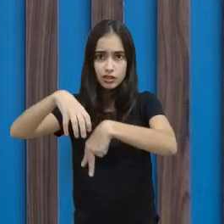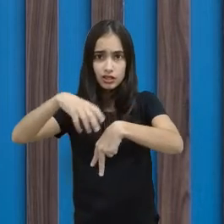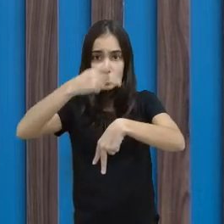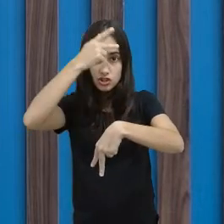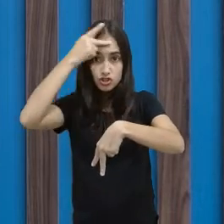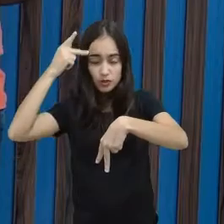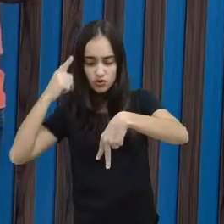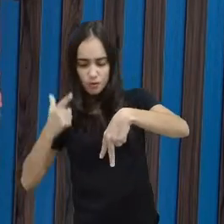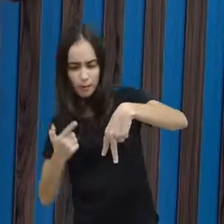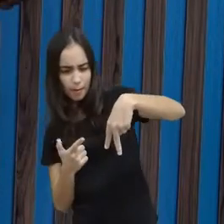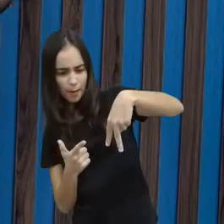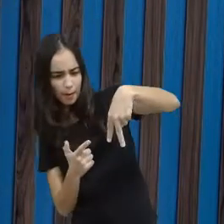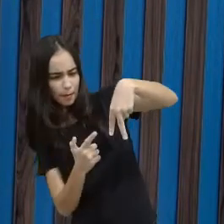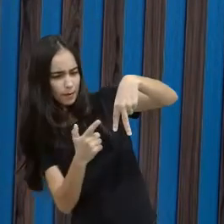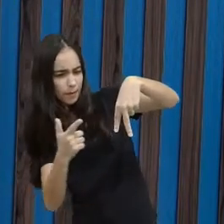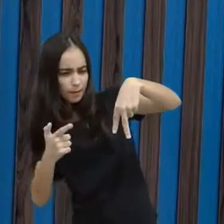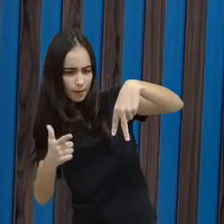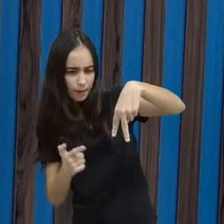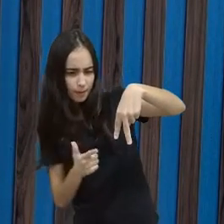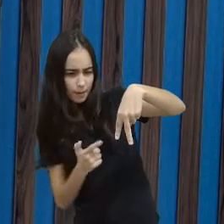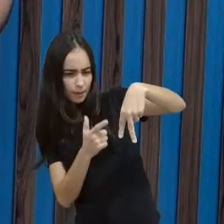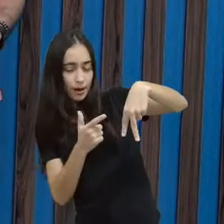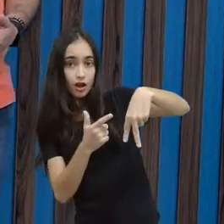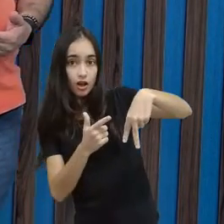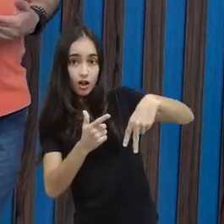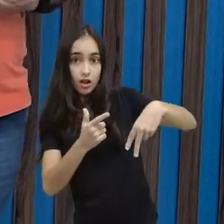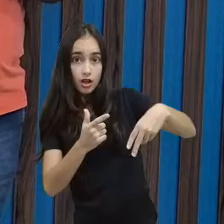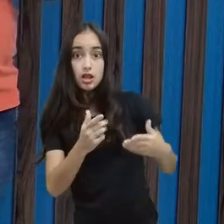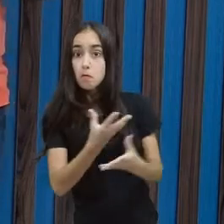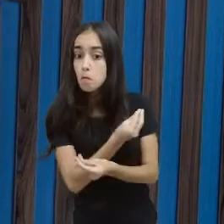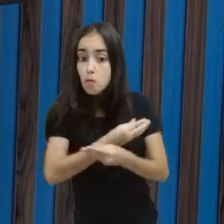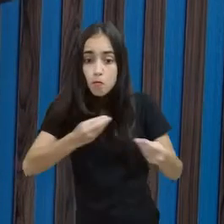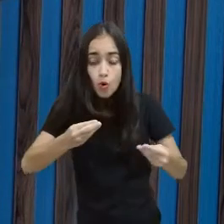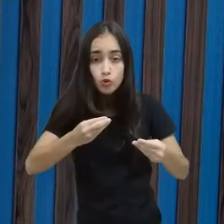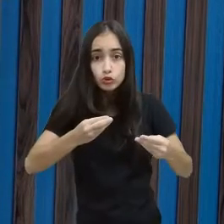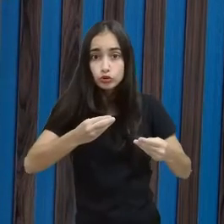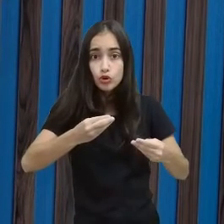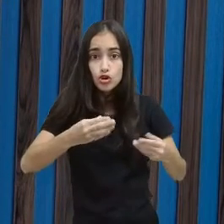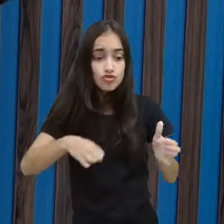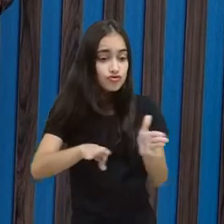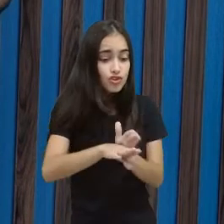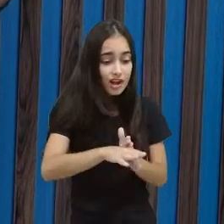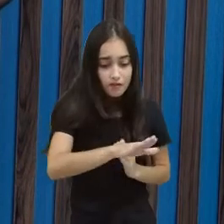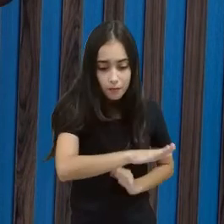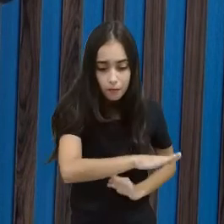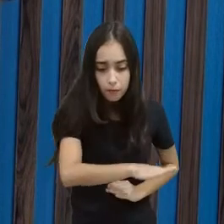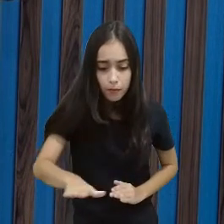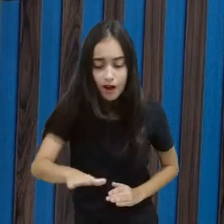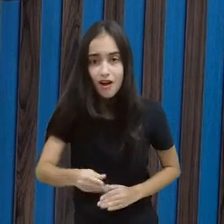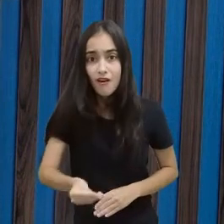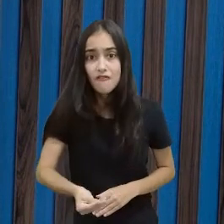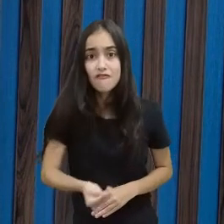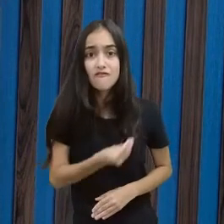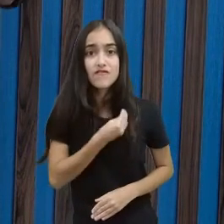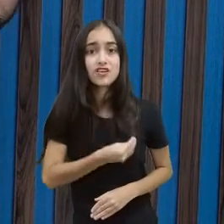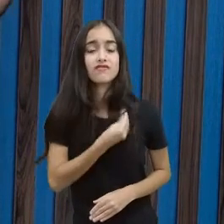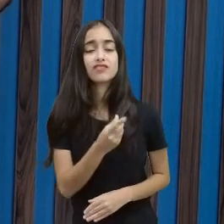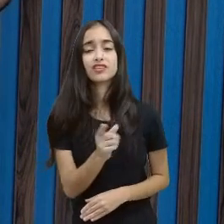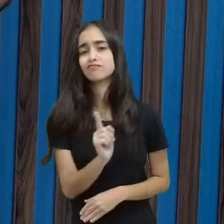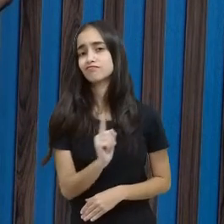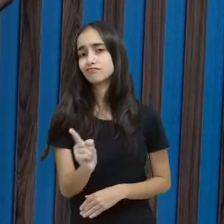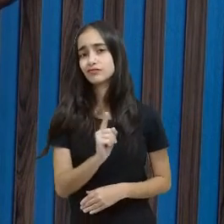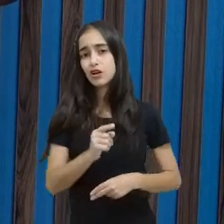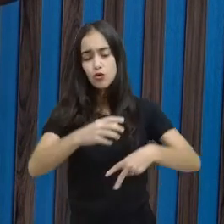E muitos deles não chegaram ao chão vivos. Né? Então, foi uma operação onde a gente teve um